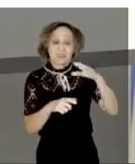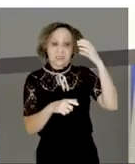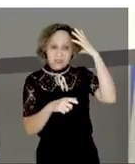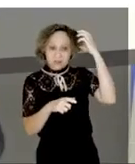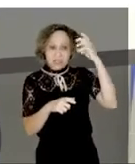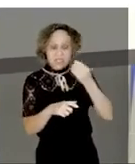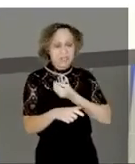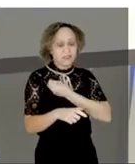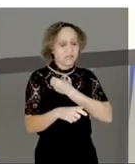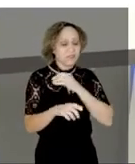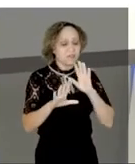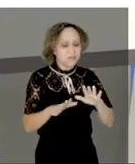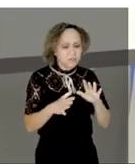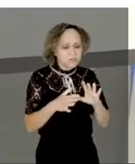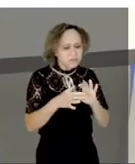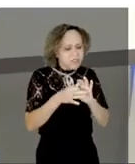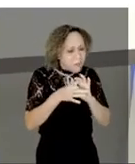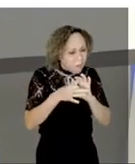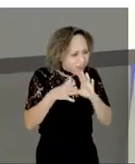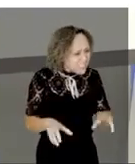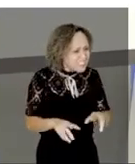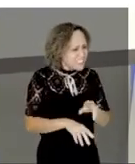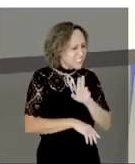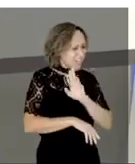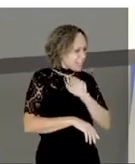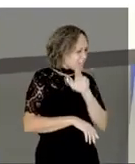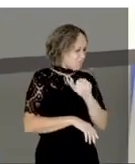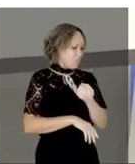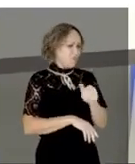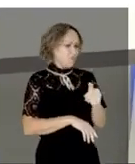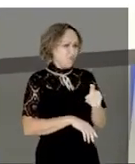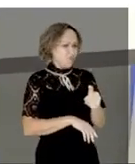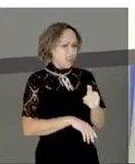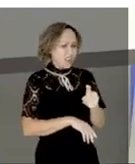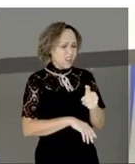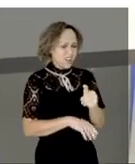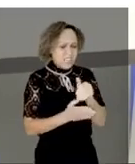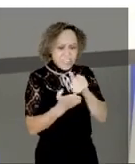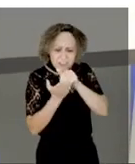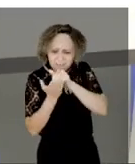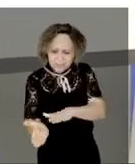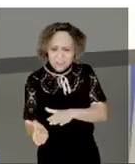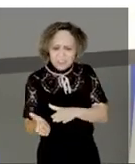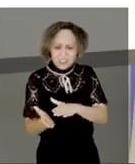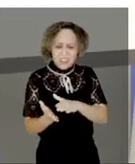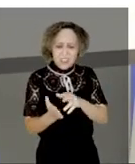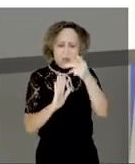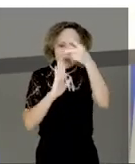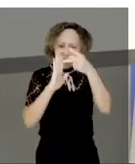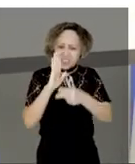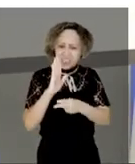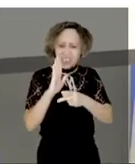é democracia o feminicídio. Não é democracia atacarem os nossos índios.